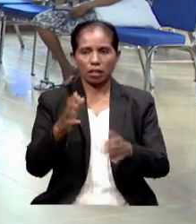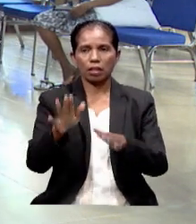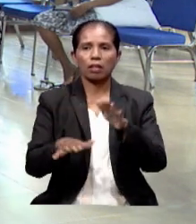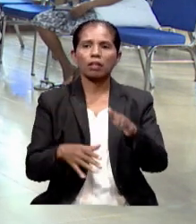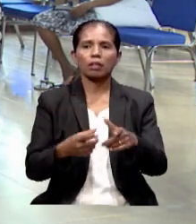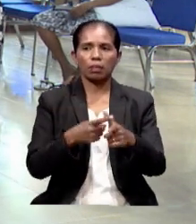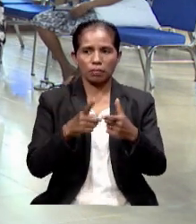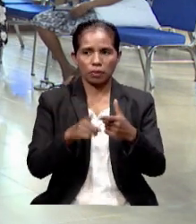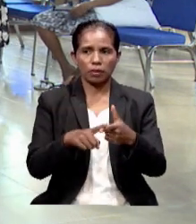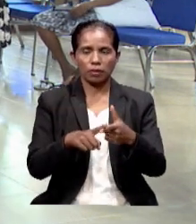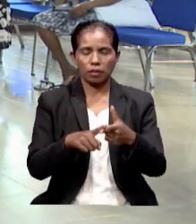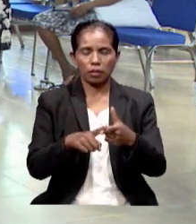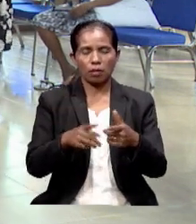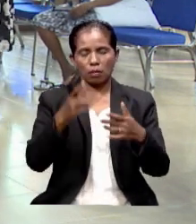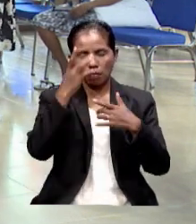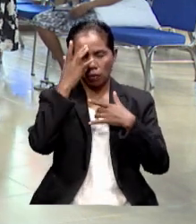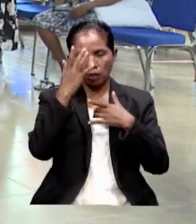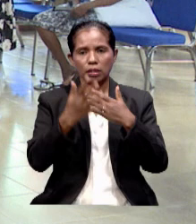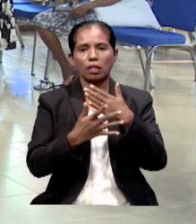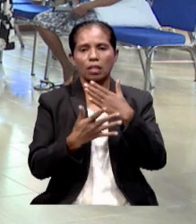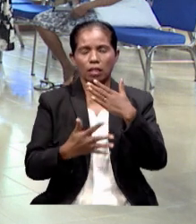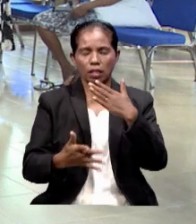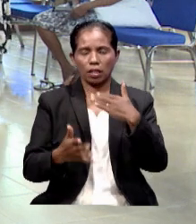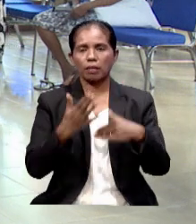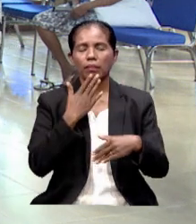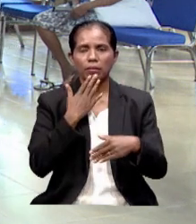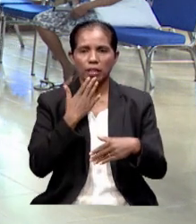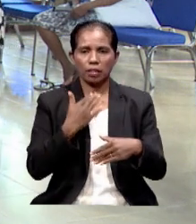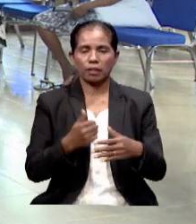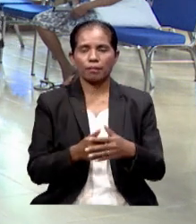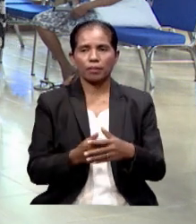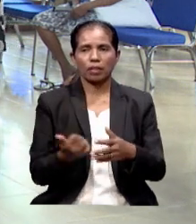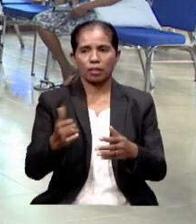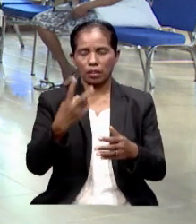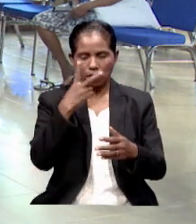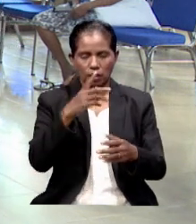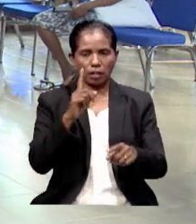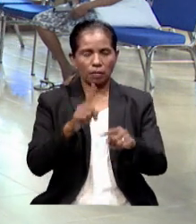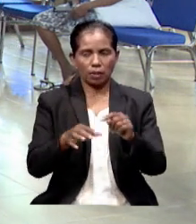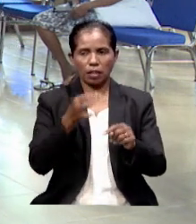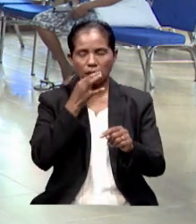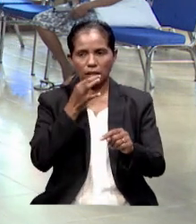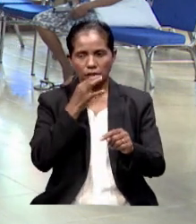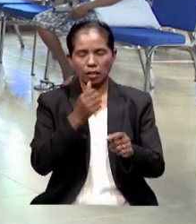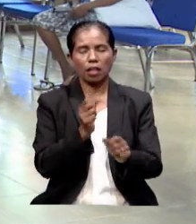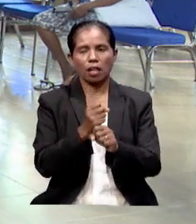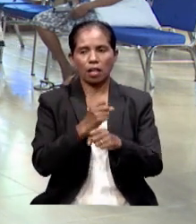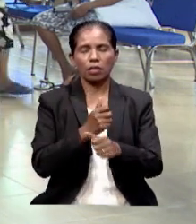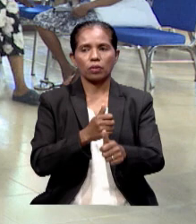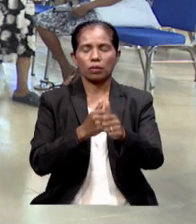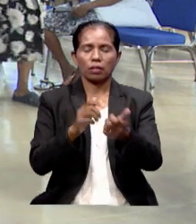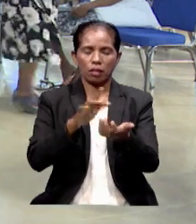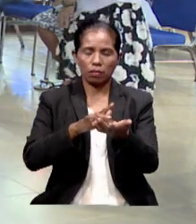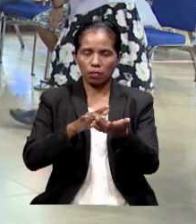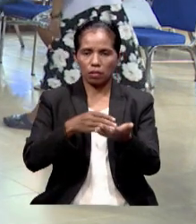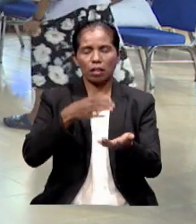segundo me dia nia diabetes ran midar mesmo que nia ia diabetes larang ita bando han la bela han ira nia halo tuir no emoru xira nia